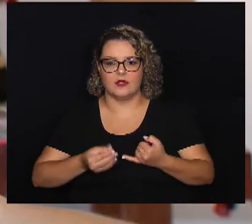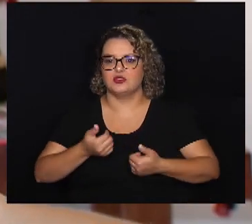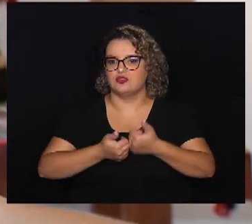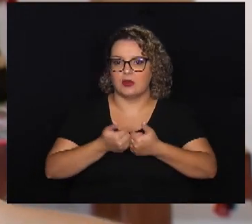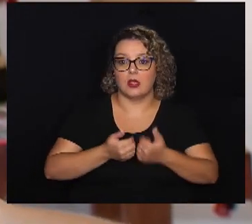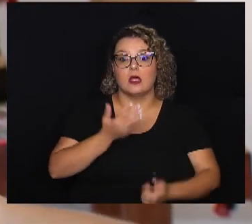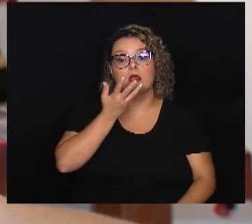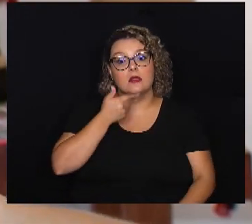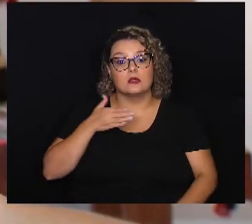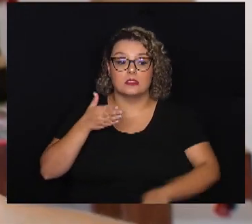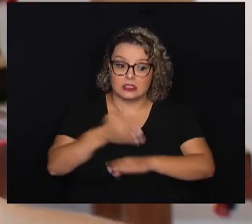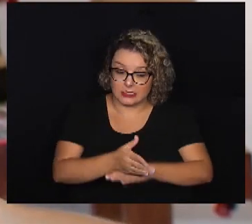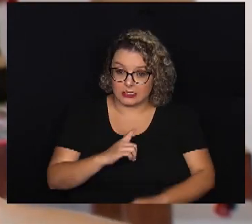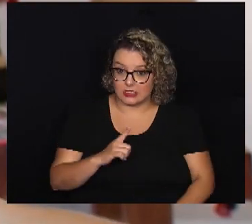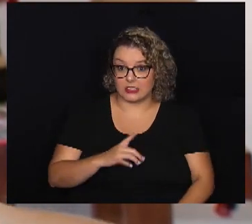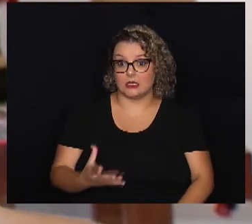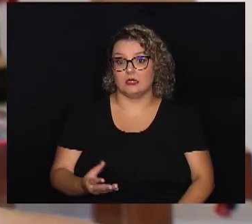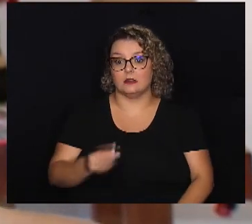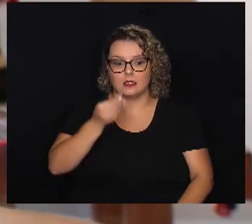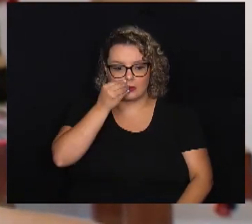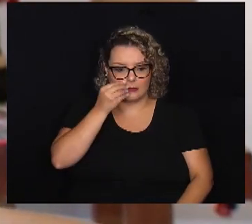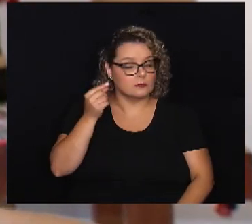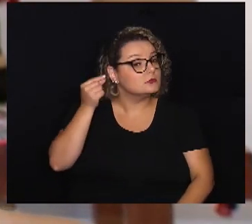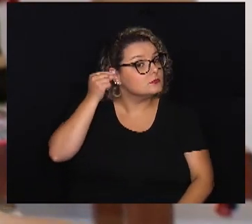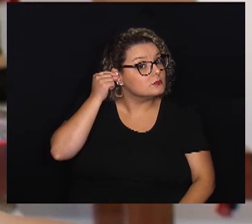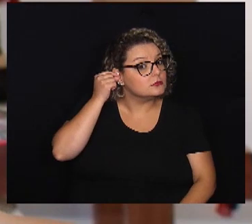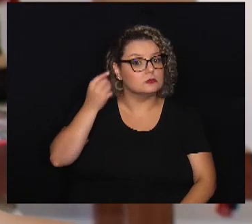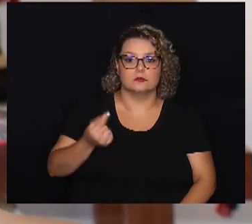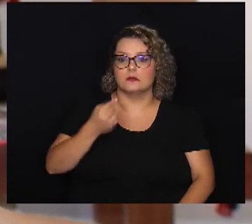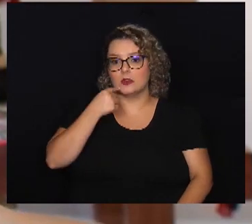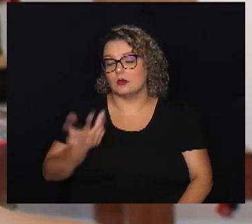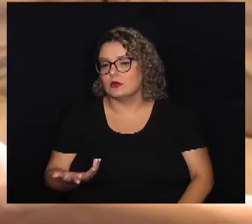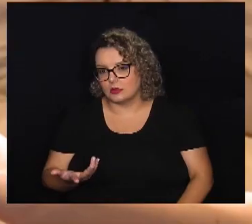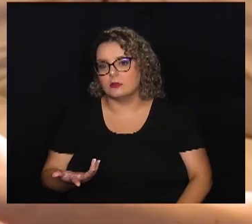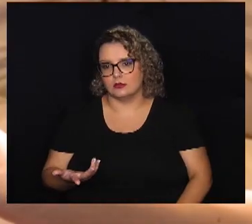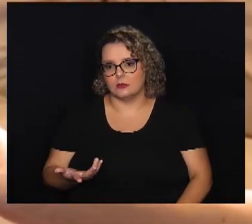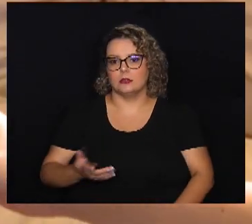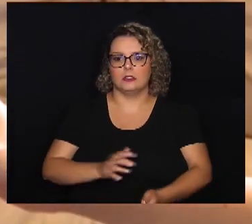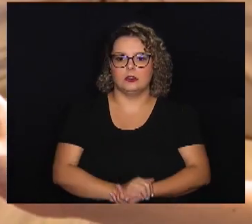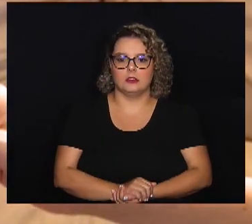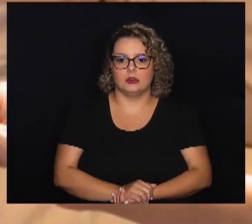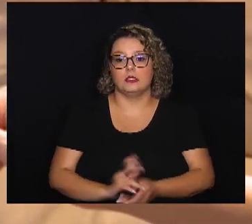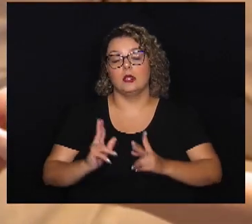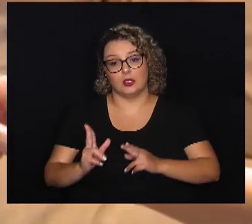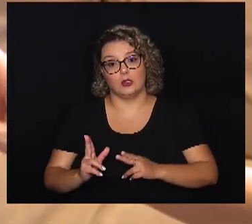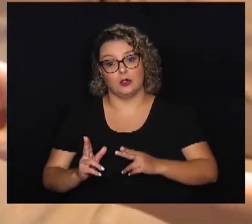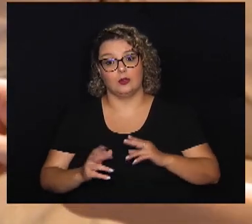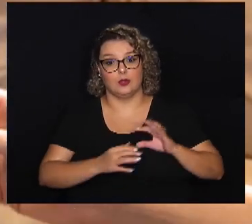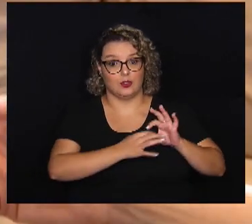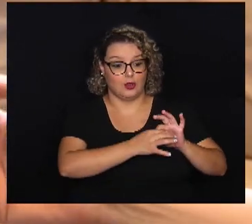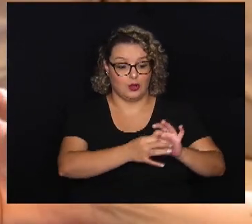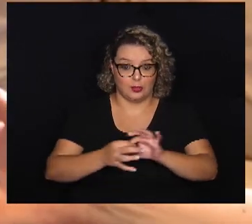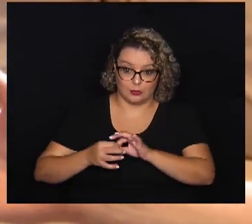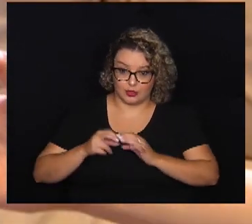criança possa ter acesso e levar a orifícios como boca, nariz, ouvido. E como um círculo virtuoso,